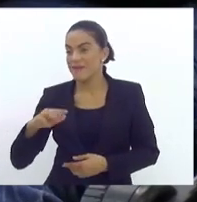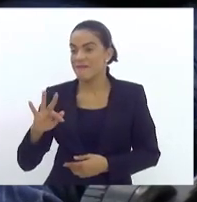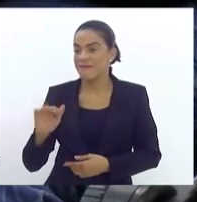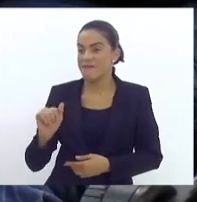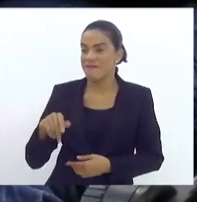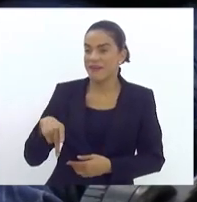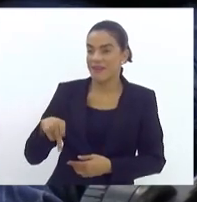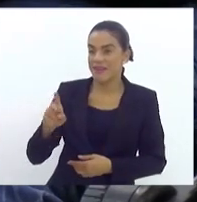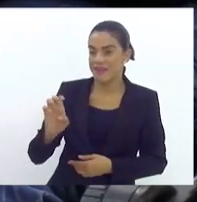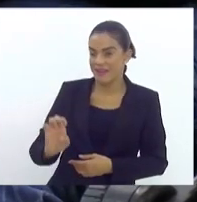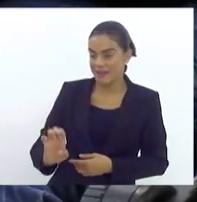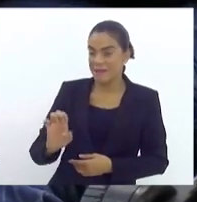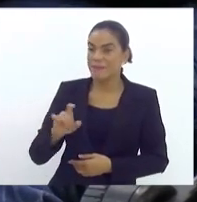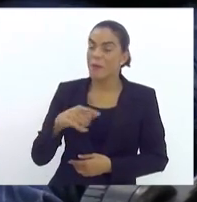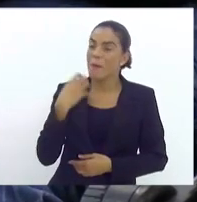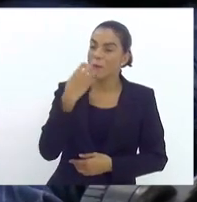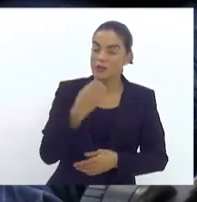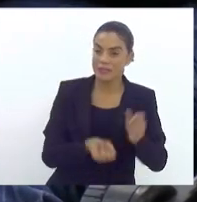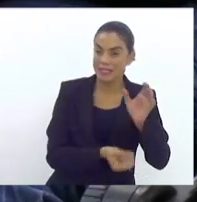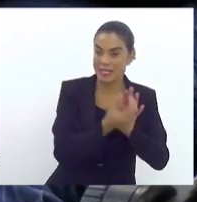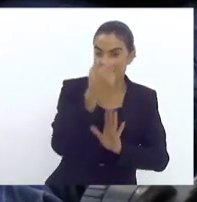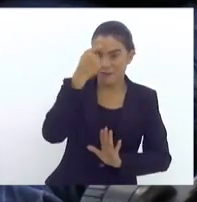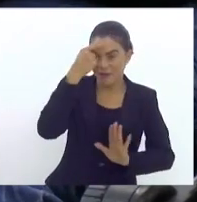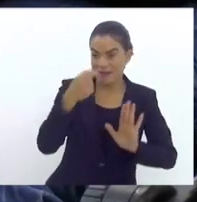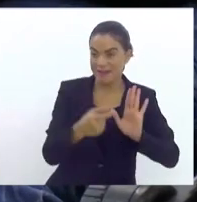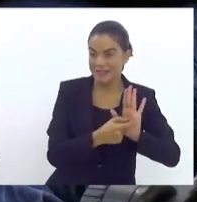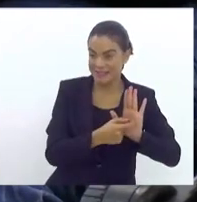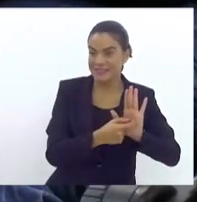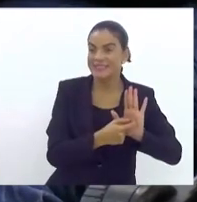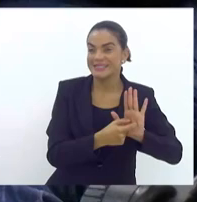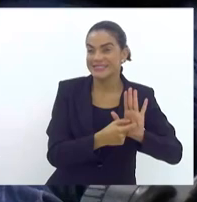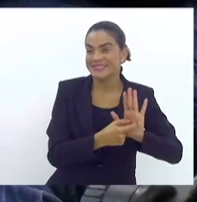criada pela Inteligência Artificial do Drake